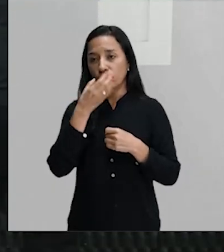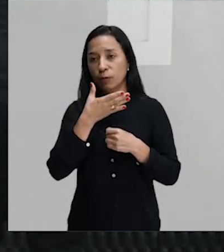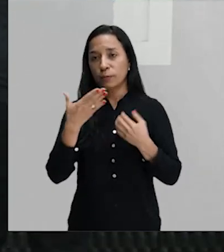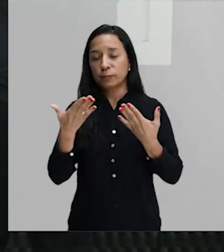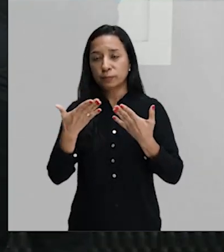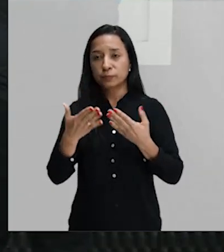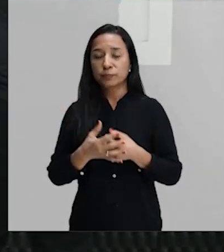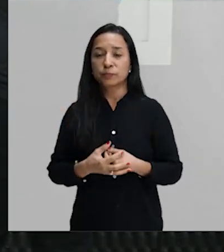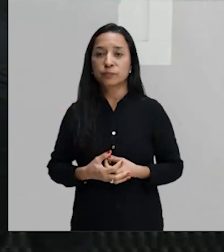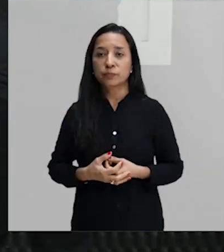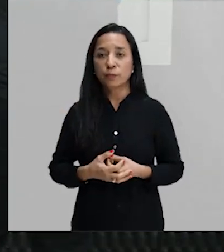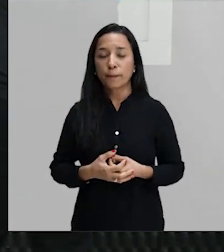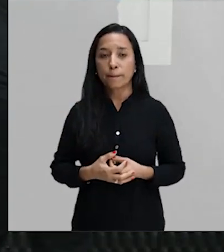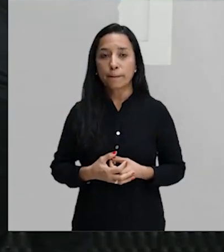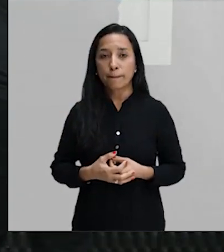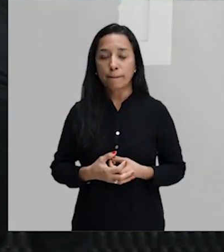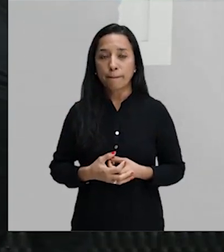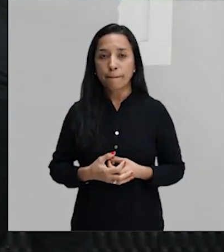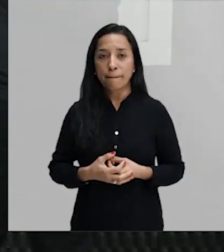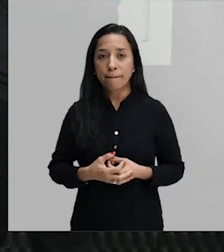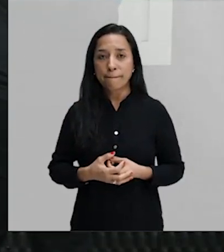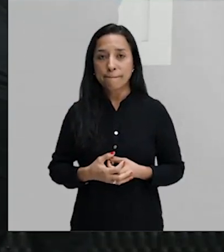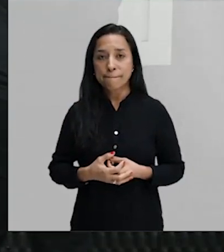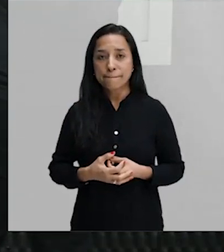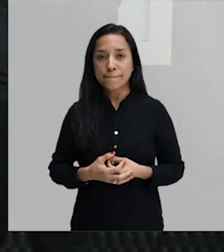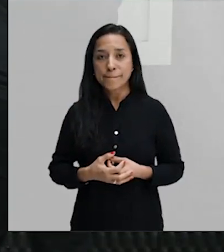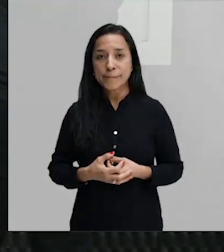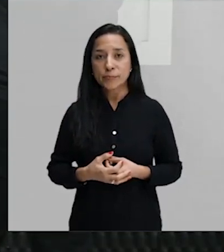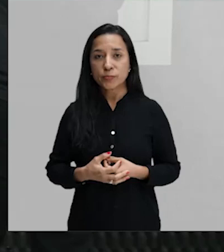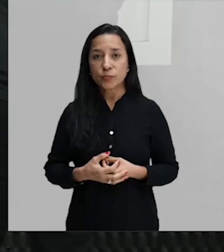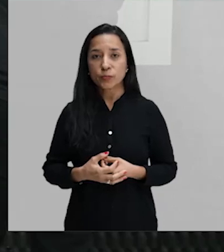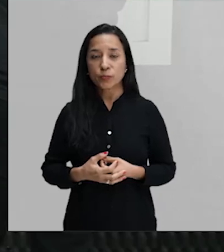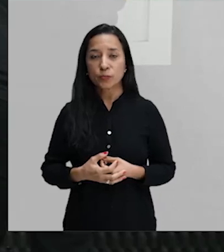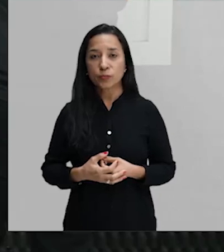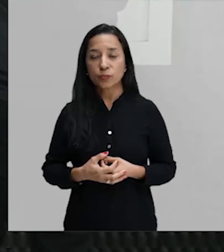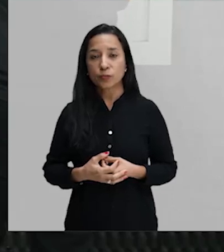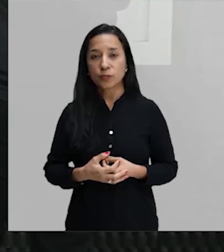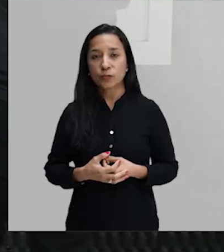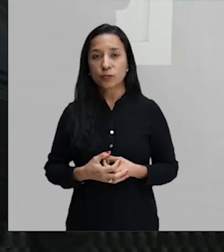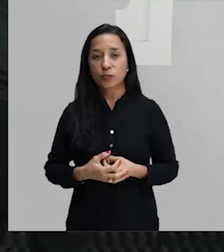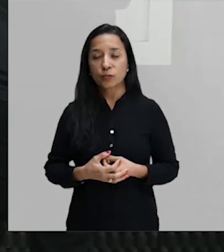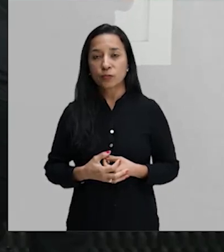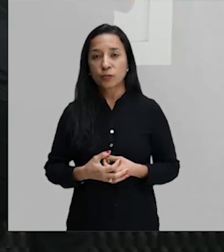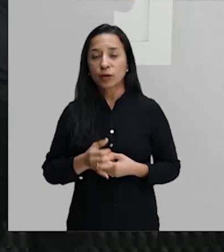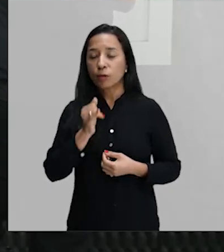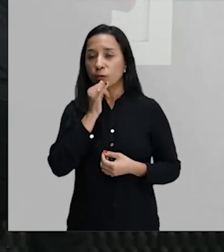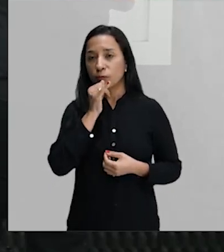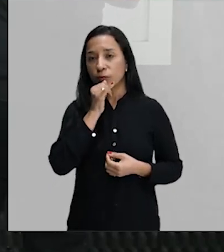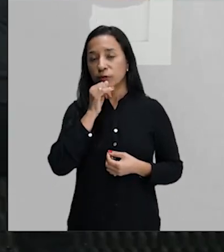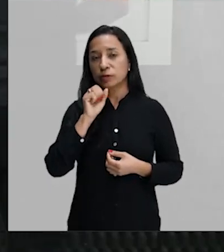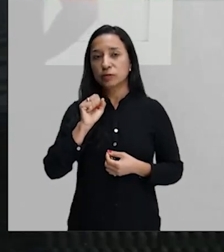lá. Se eu tiver, por exemplo, o seno de 300 graus.